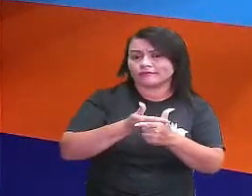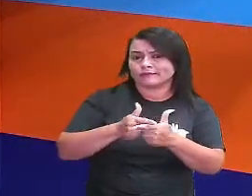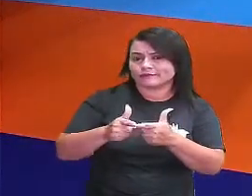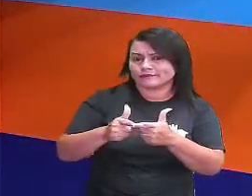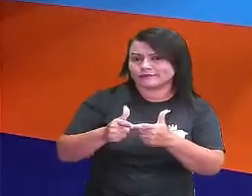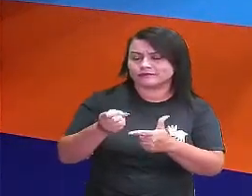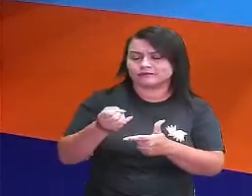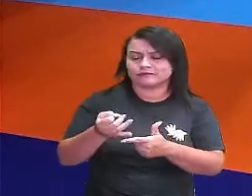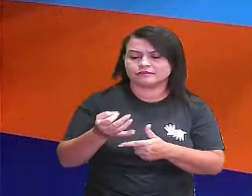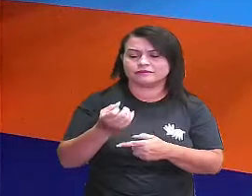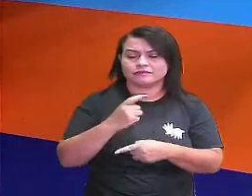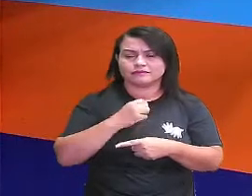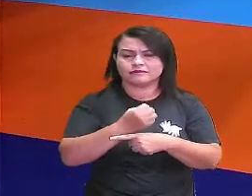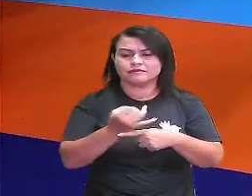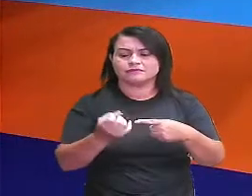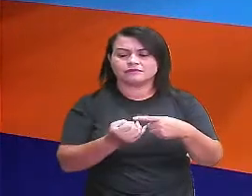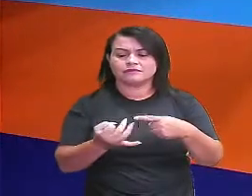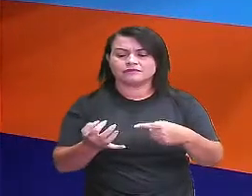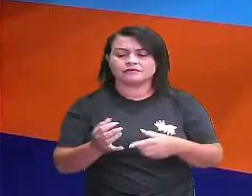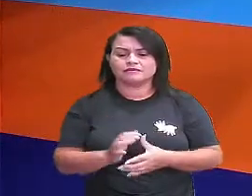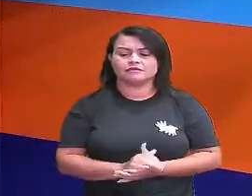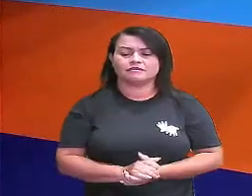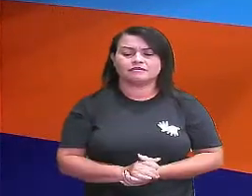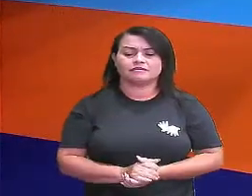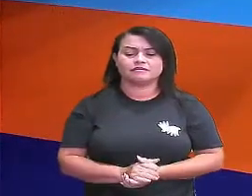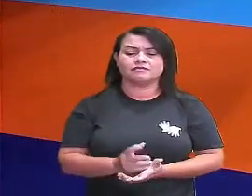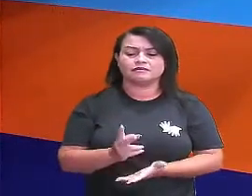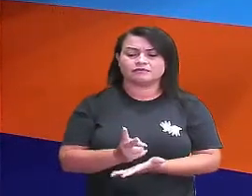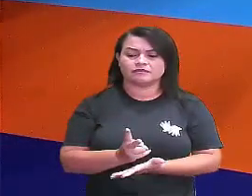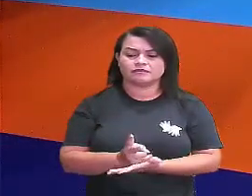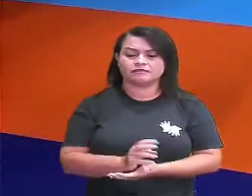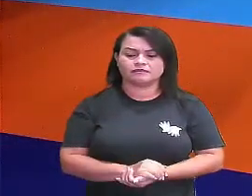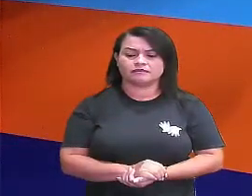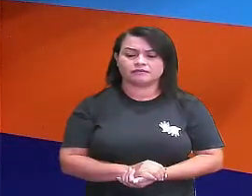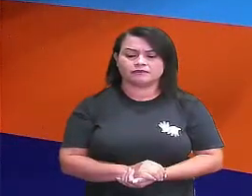fração, tá certo? Vamos continuar aqui.